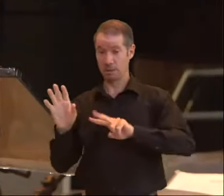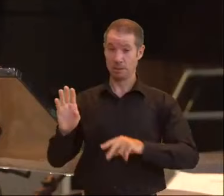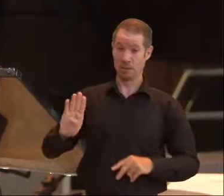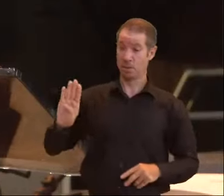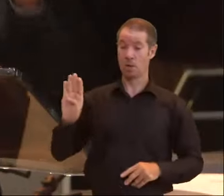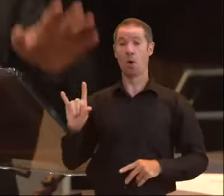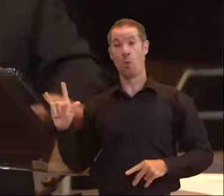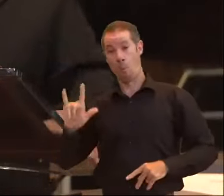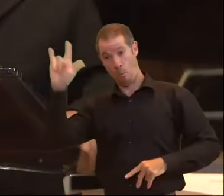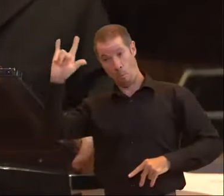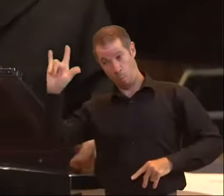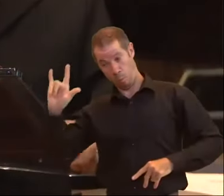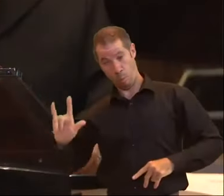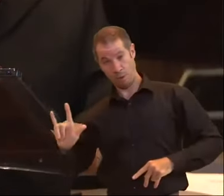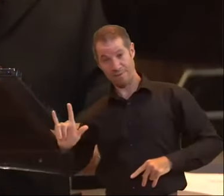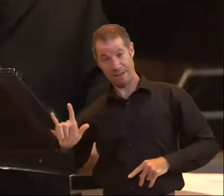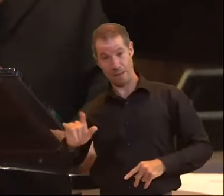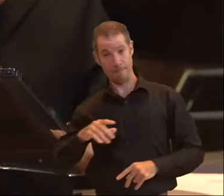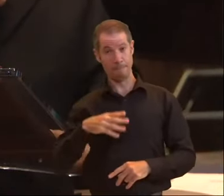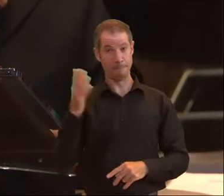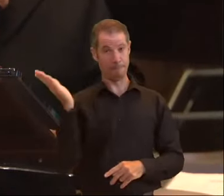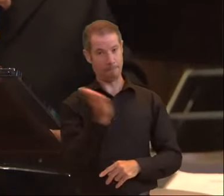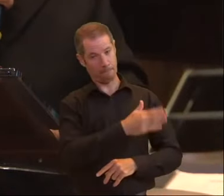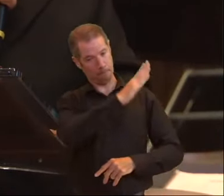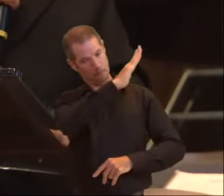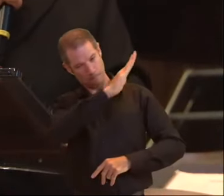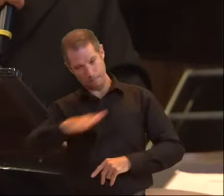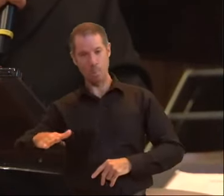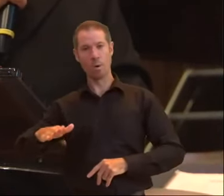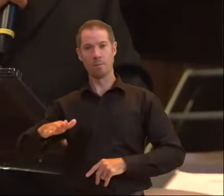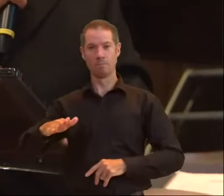vai proibir completamente cultos religiosos.